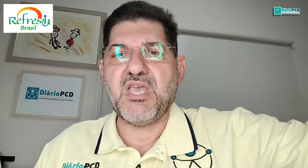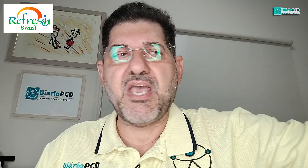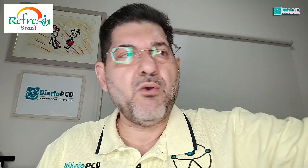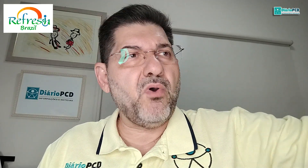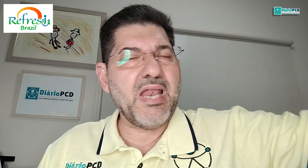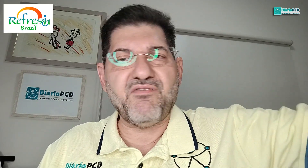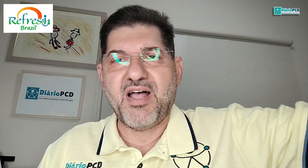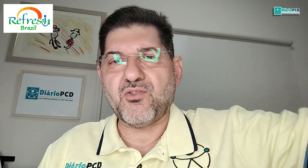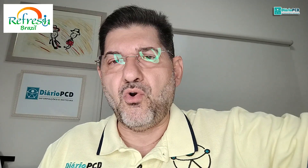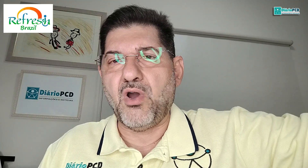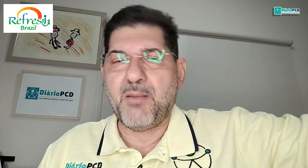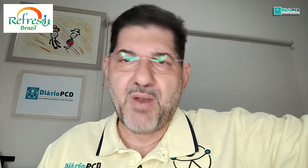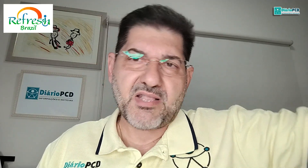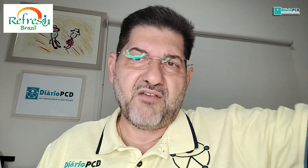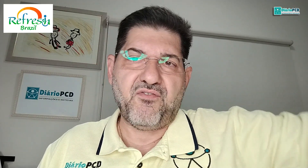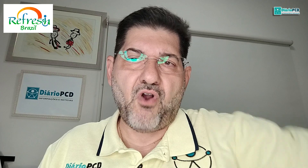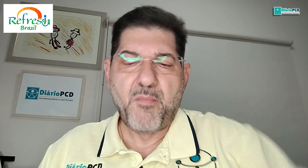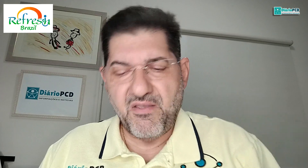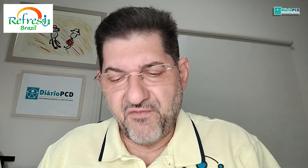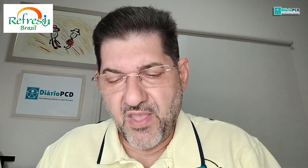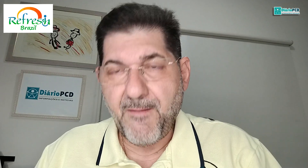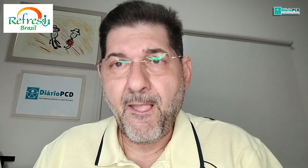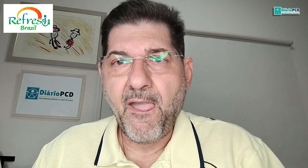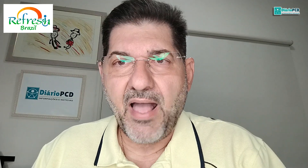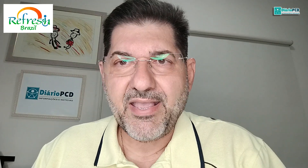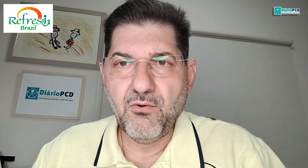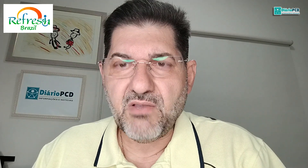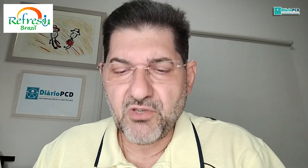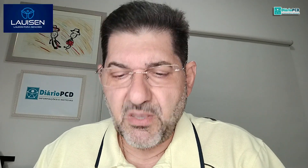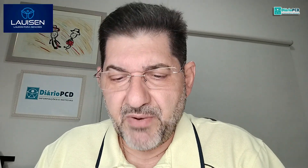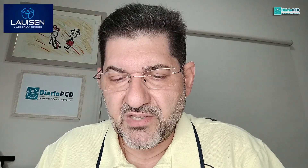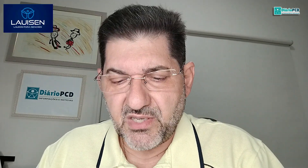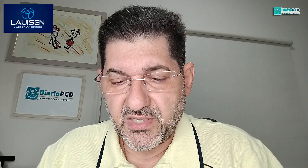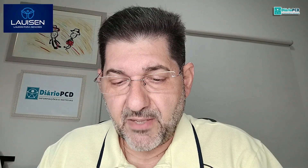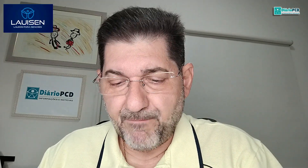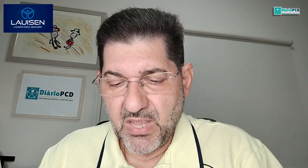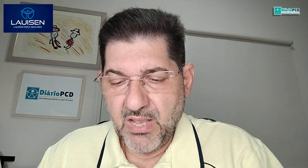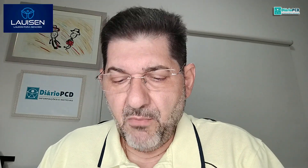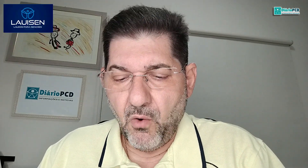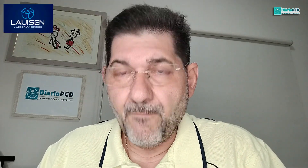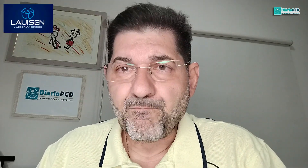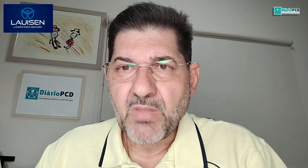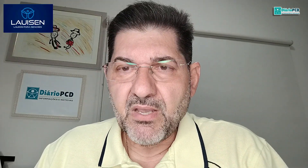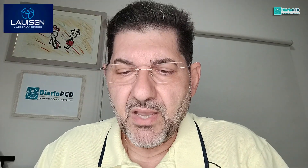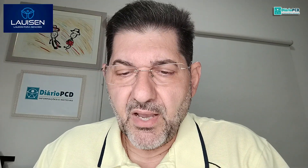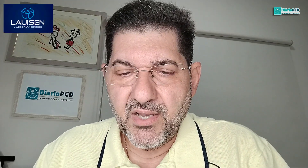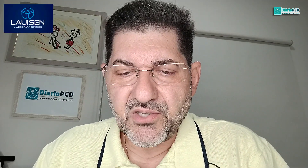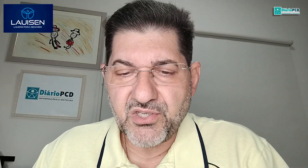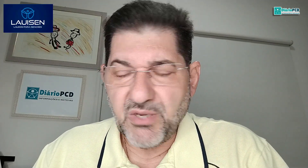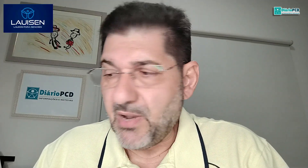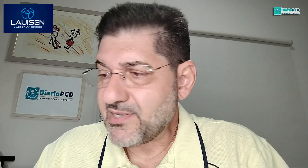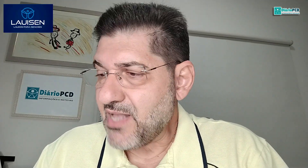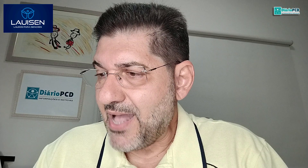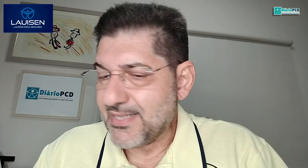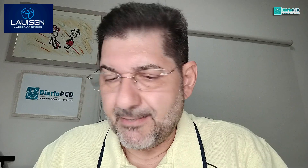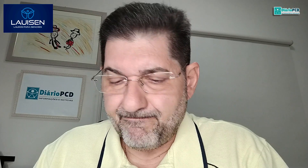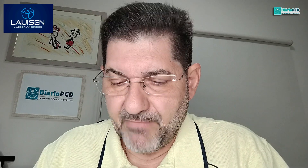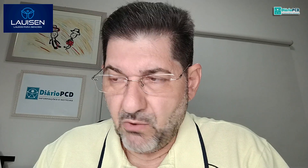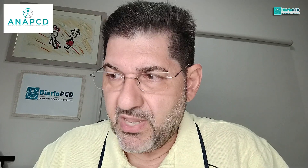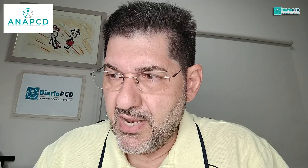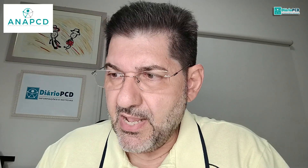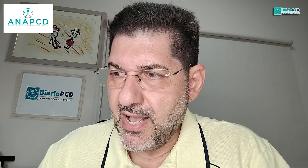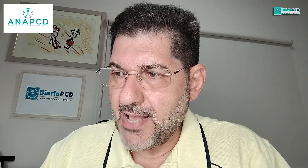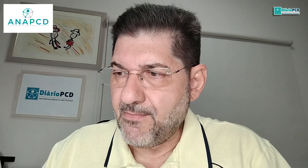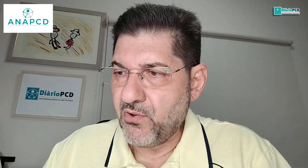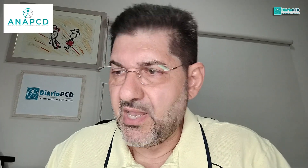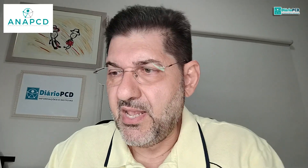para você o elevador, a plataforma, enfim, aquilo que você precisa. Bom, Antes de mais nada,